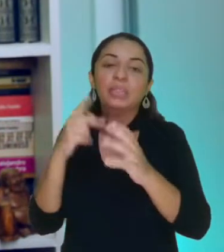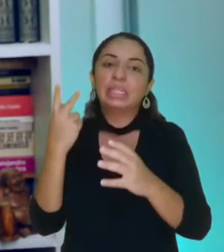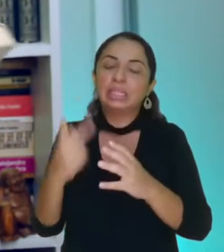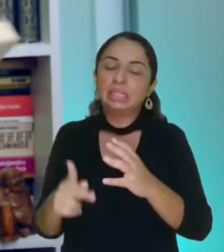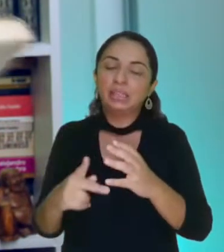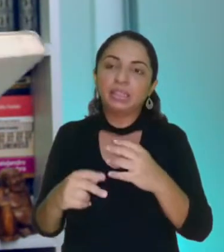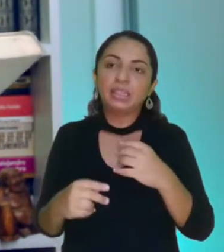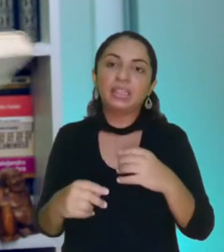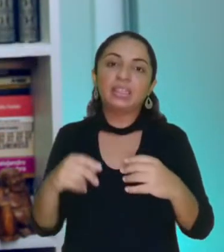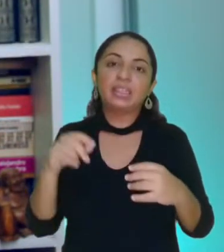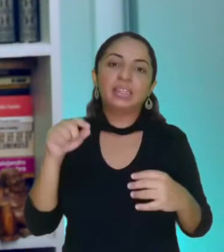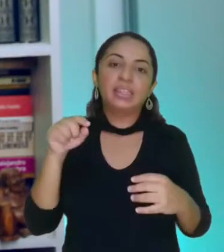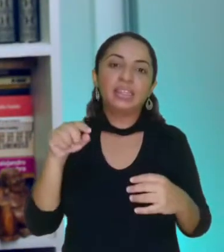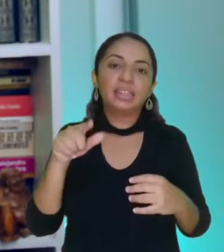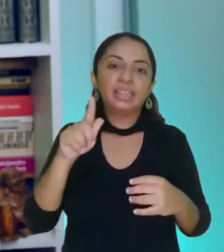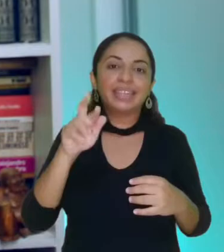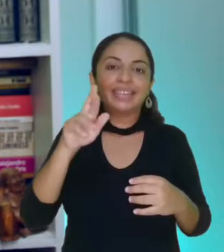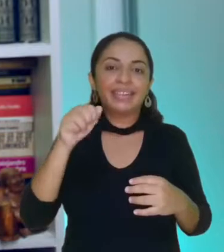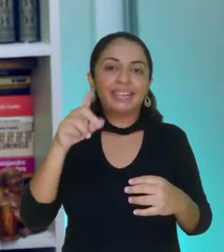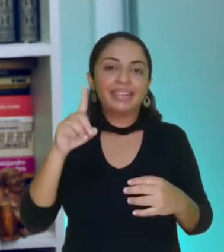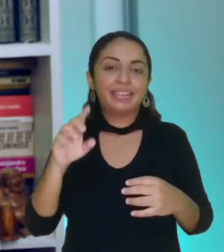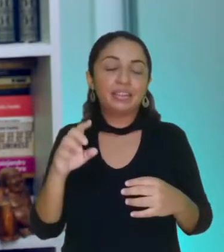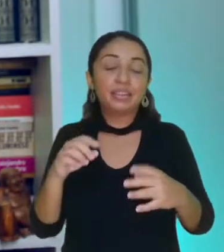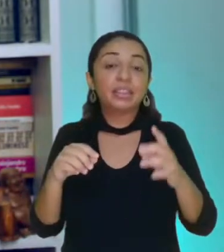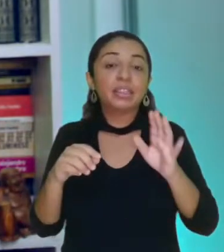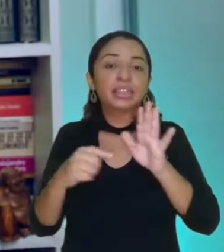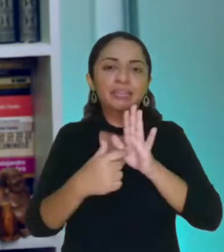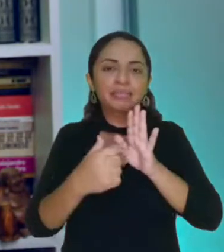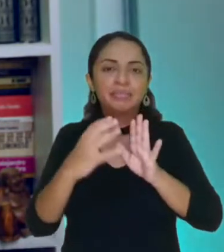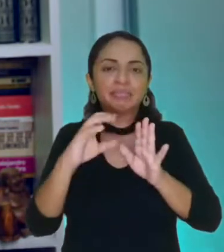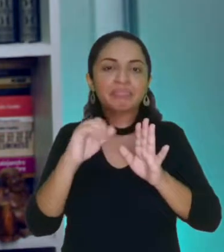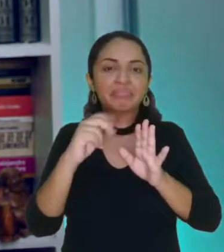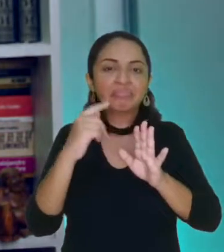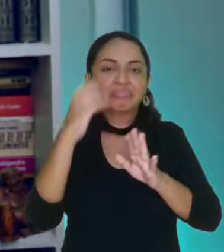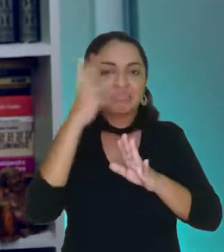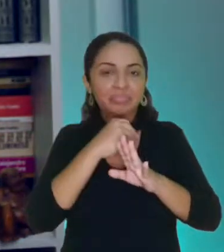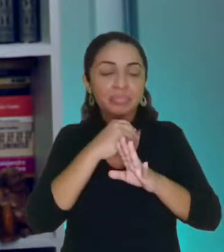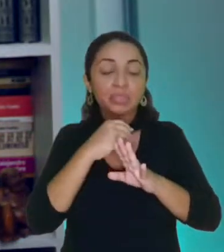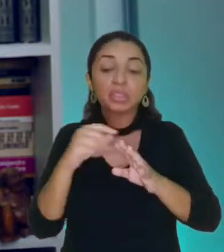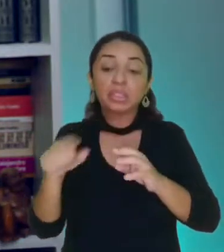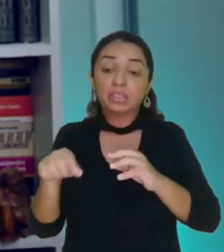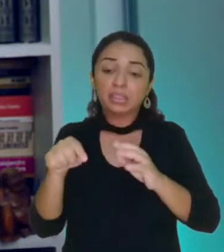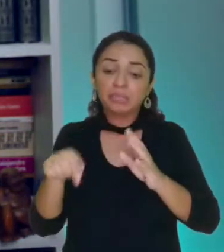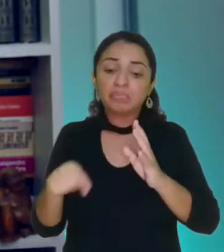em ótimo aspecto. Ótimo aspecto. Tem umas capas bonitas, né? Olha só.